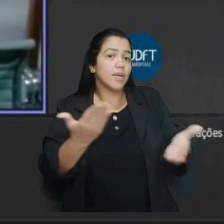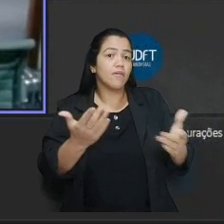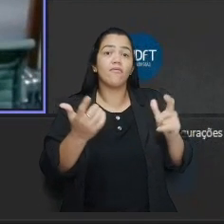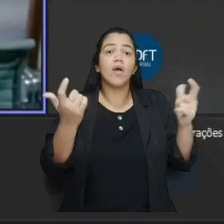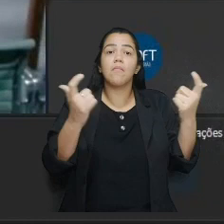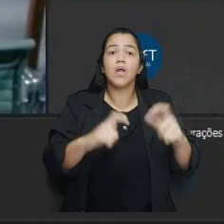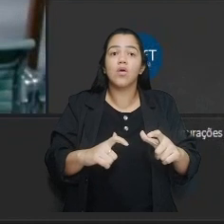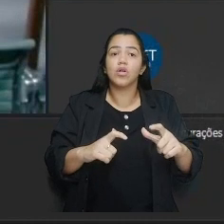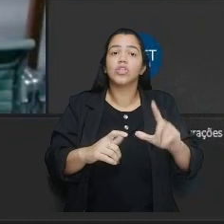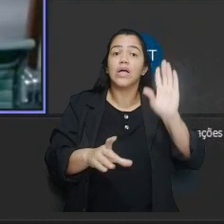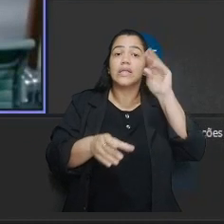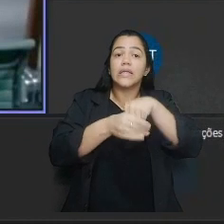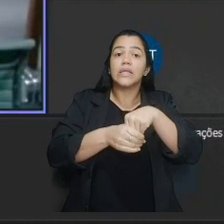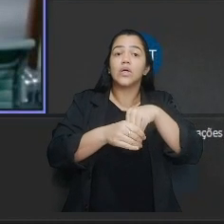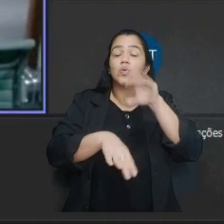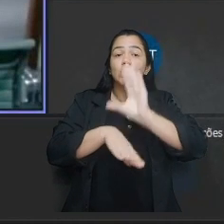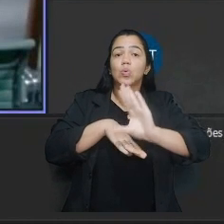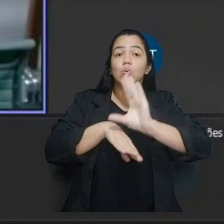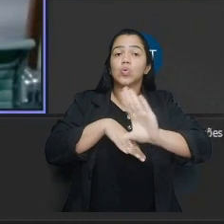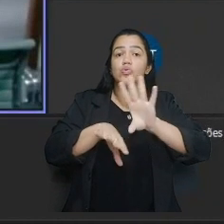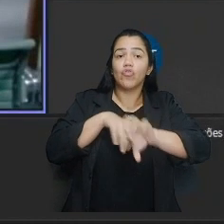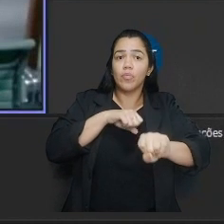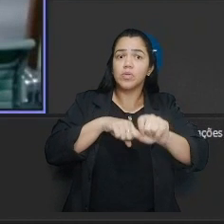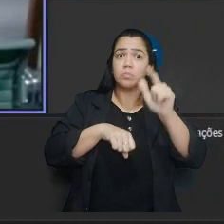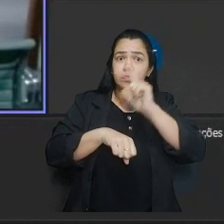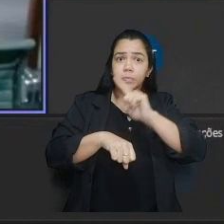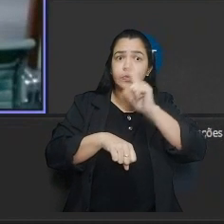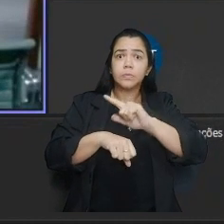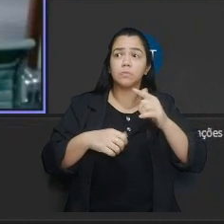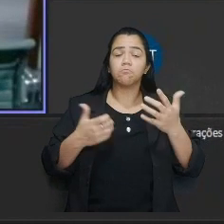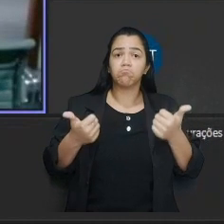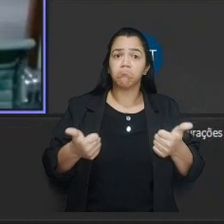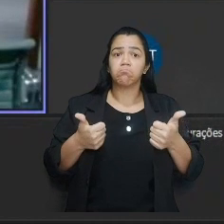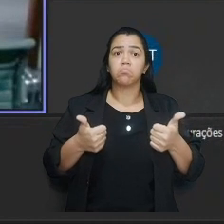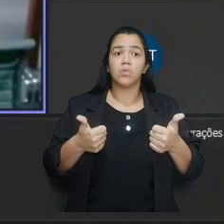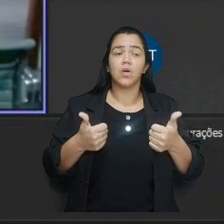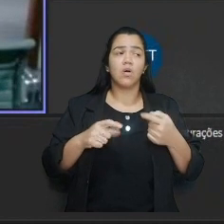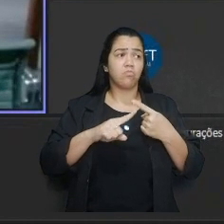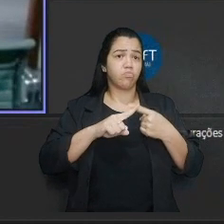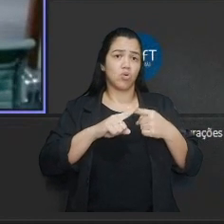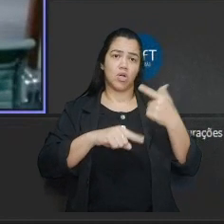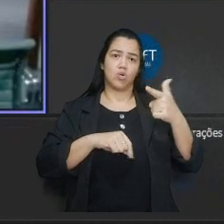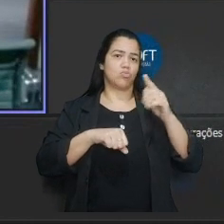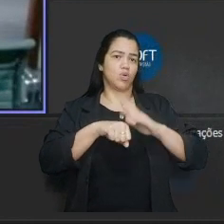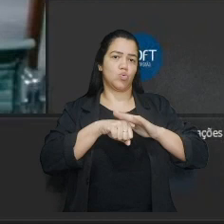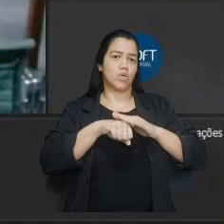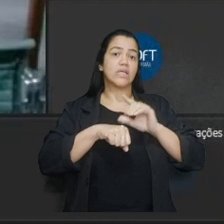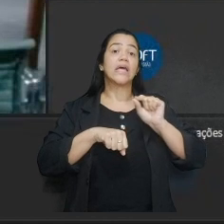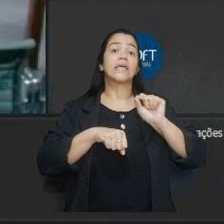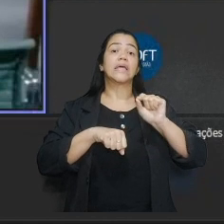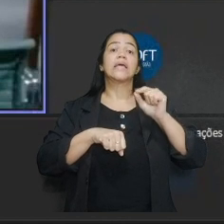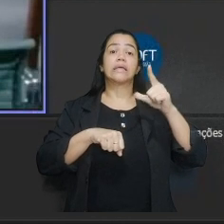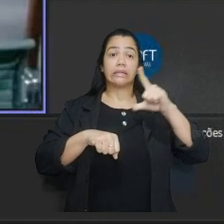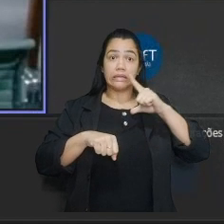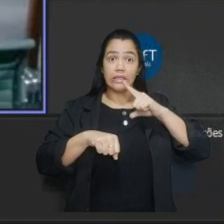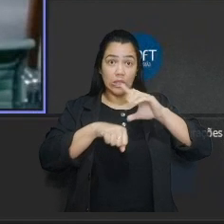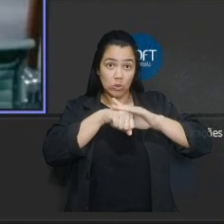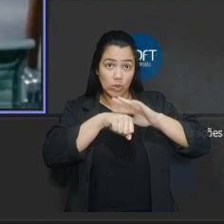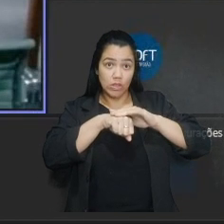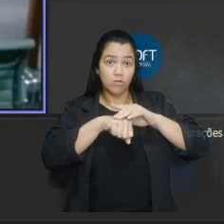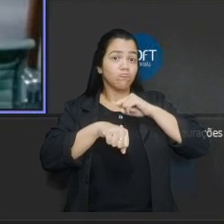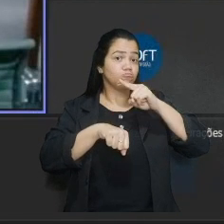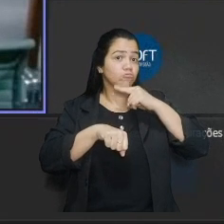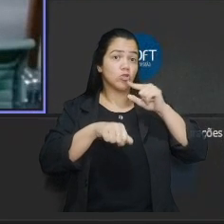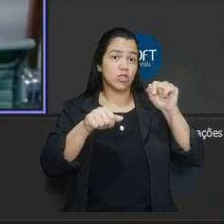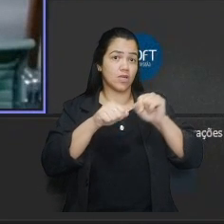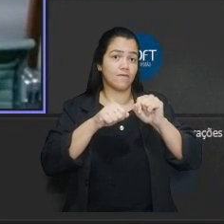do concurso. E ela vai para onde? Ela já fez o curso de formação. E se ela deu conta do curso de formação, é porque ela não tem a doença.